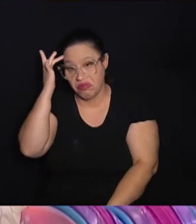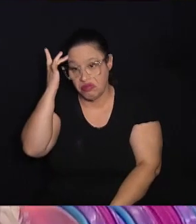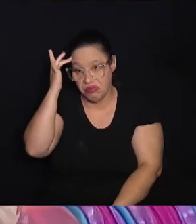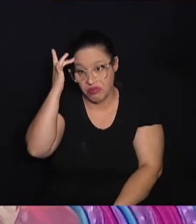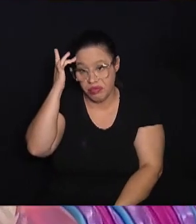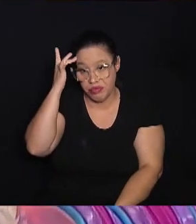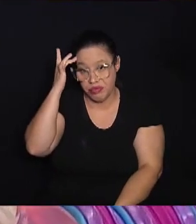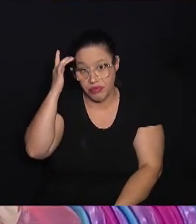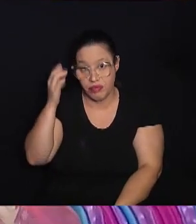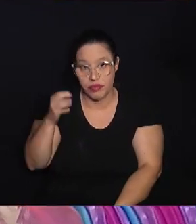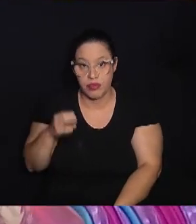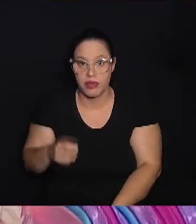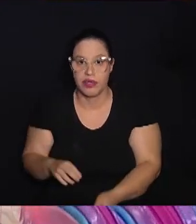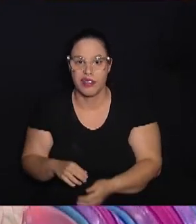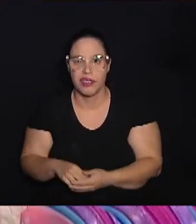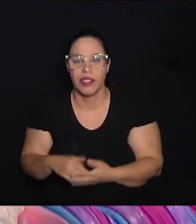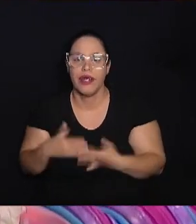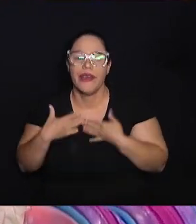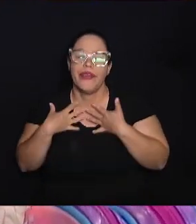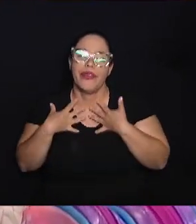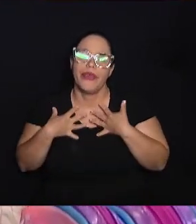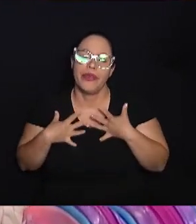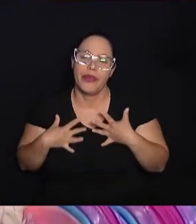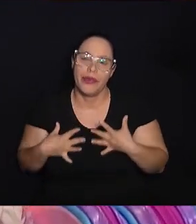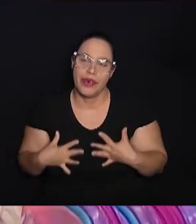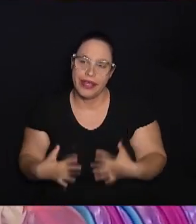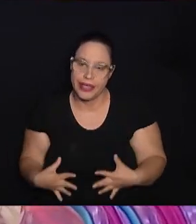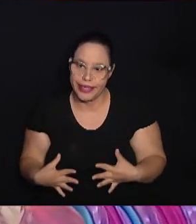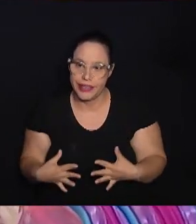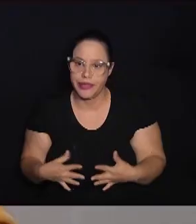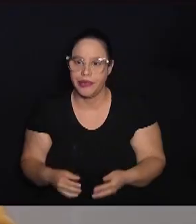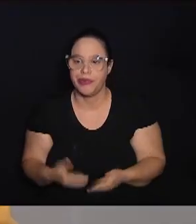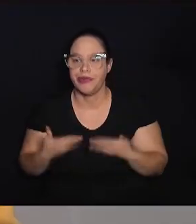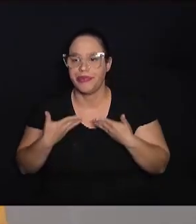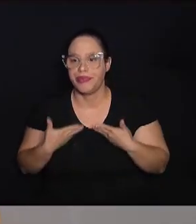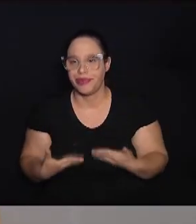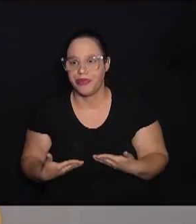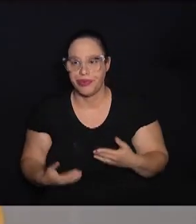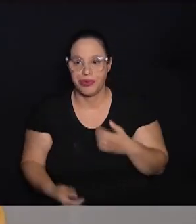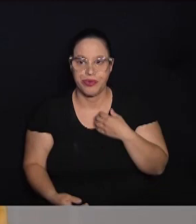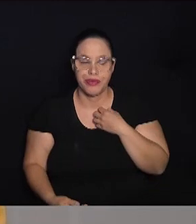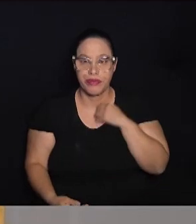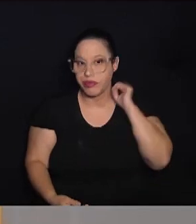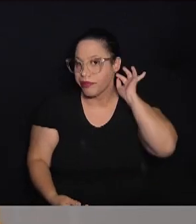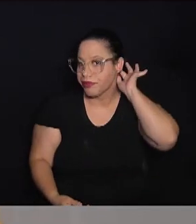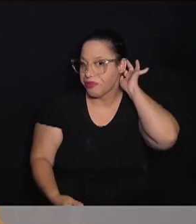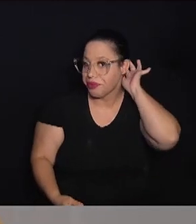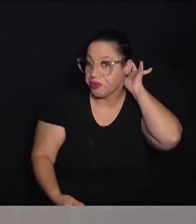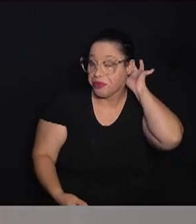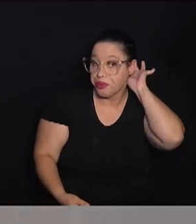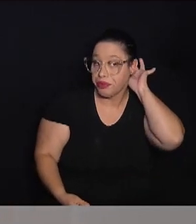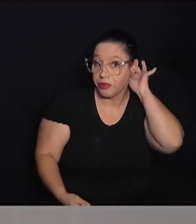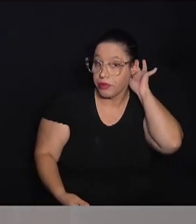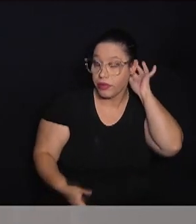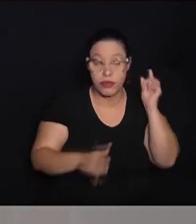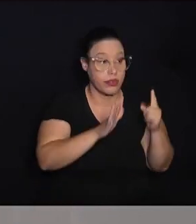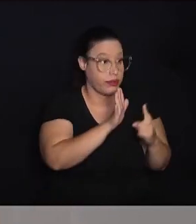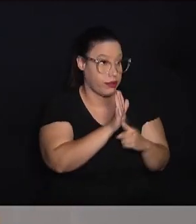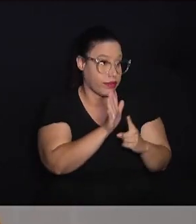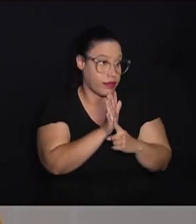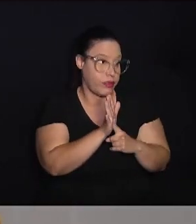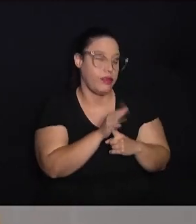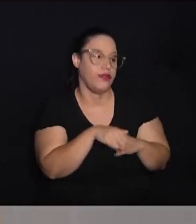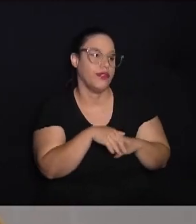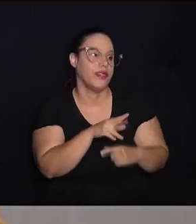sensação de tipo tô relaxada eu fico calma quando eu desenho como vocês puderam conferir a Teresa é